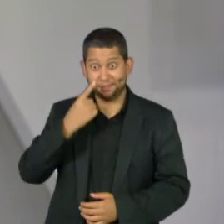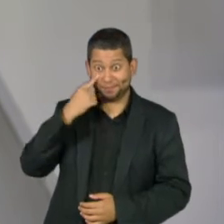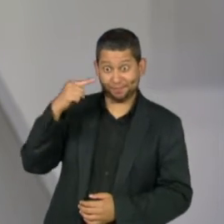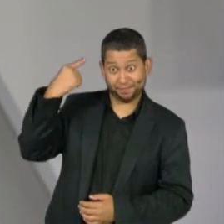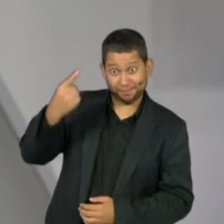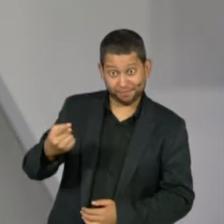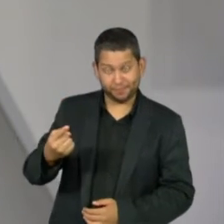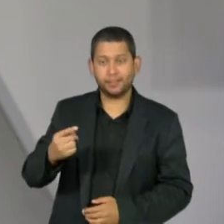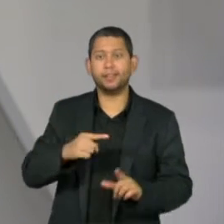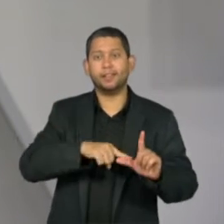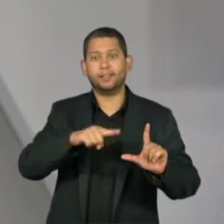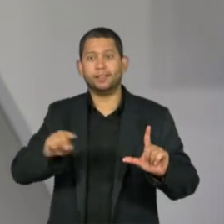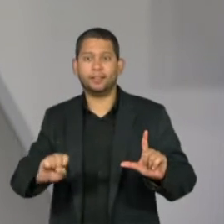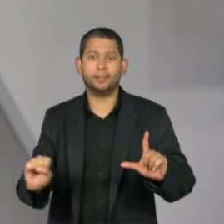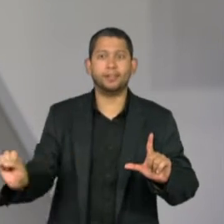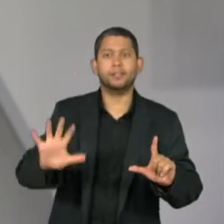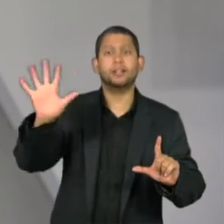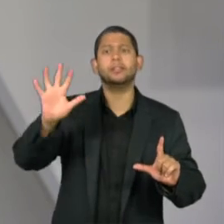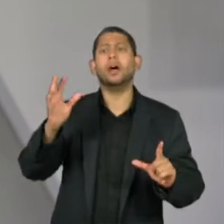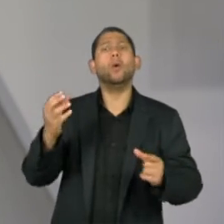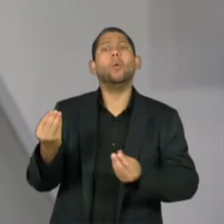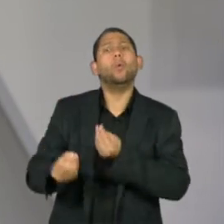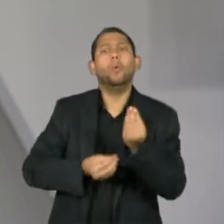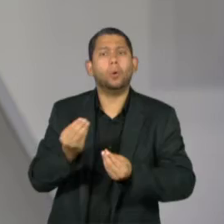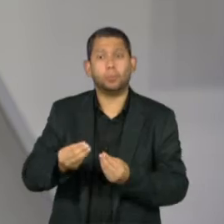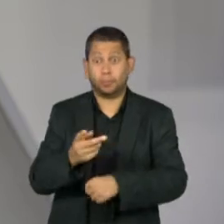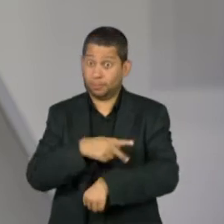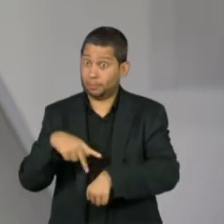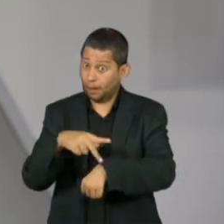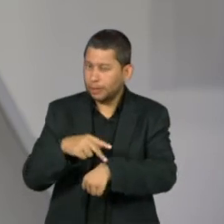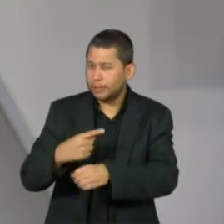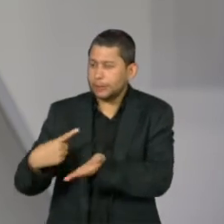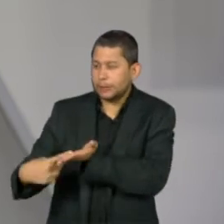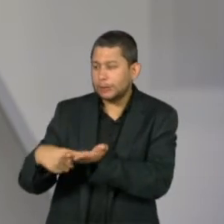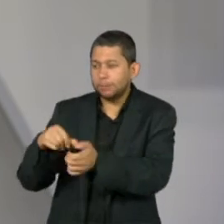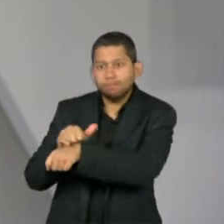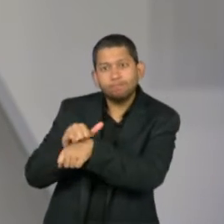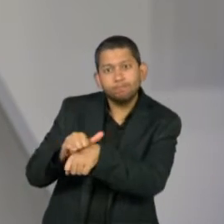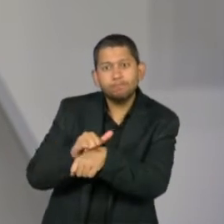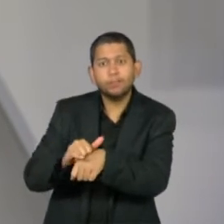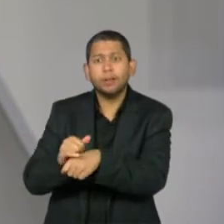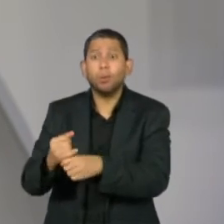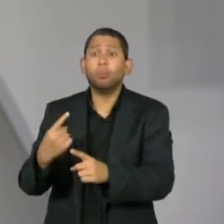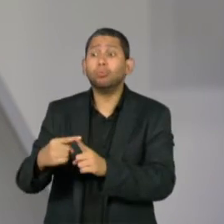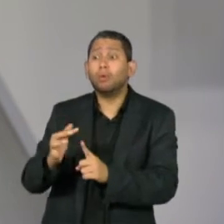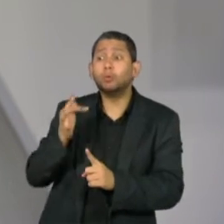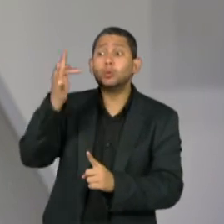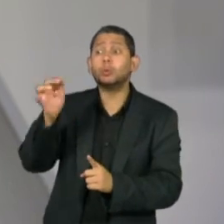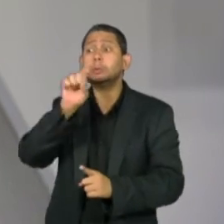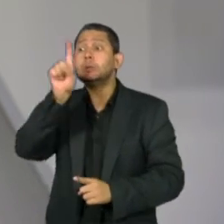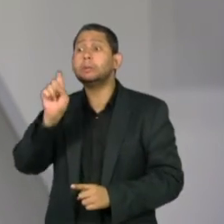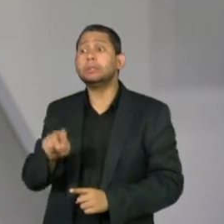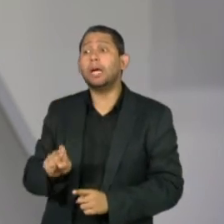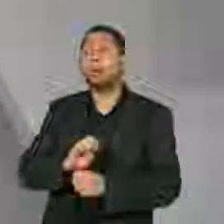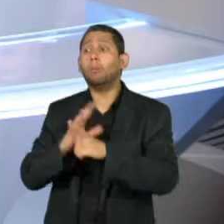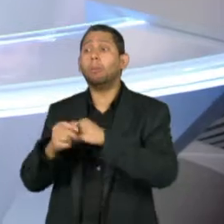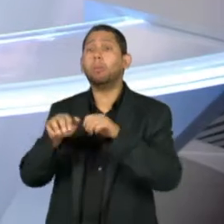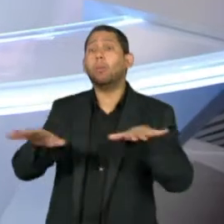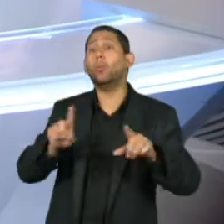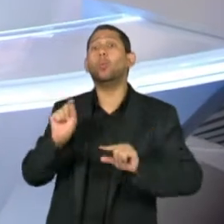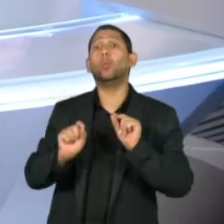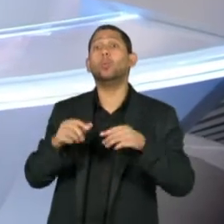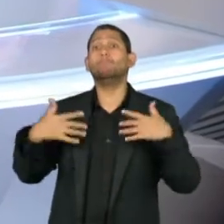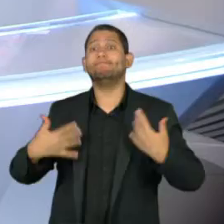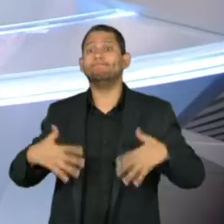Tarde, inflação e falta de crescimento. Países buscam se reorganizar em meio às incertezas causadas pela pandemia.